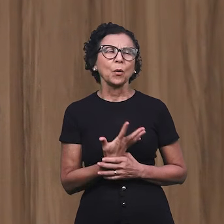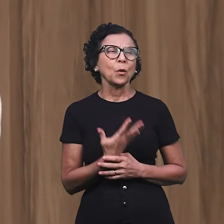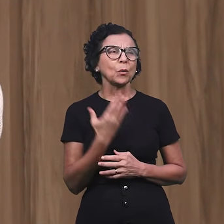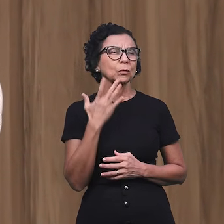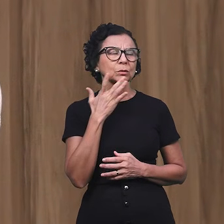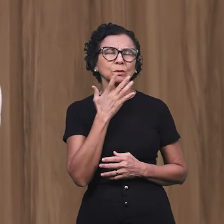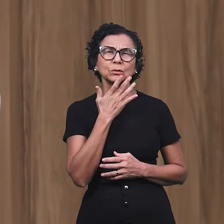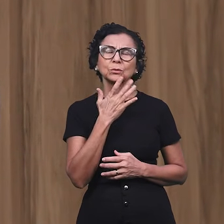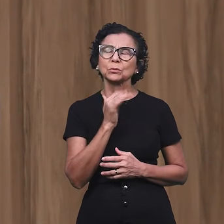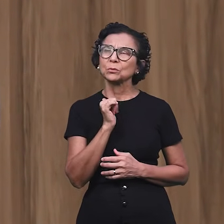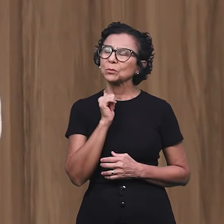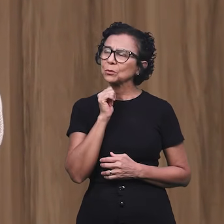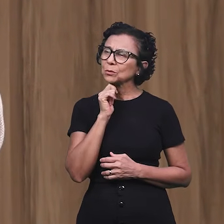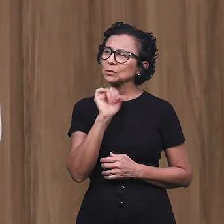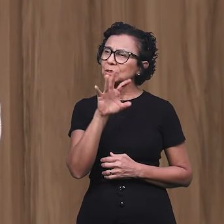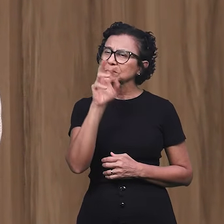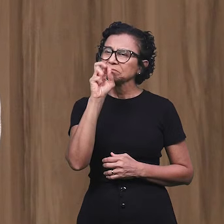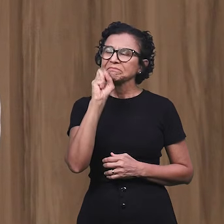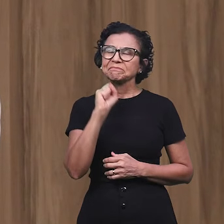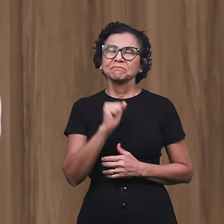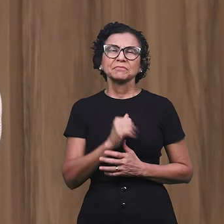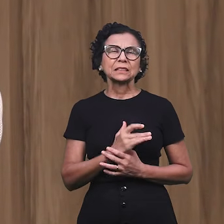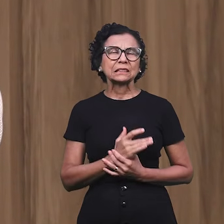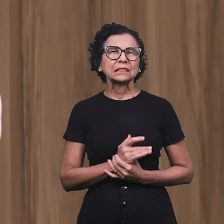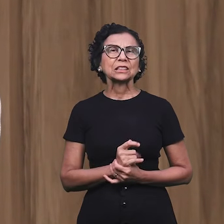característica de dar um cheiro gostoso,